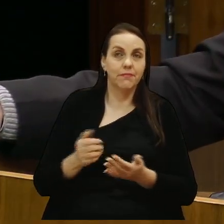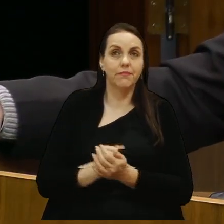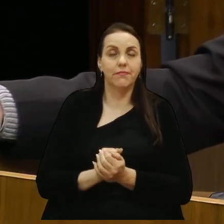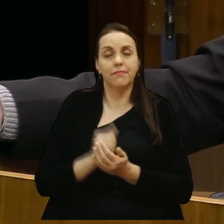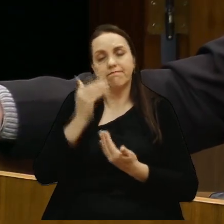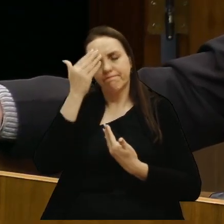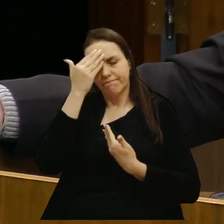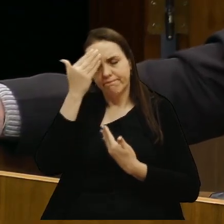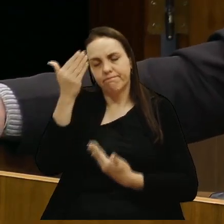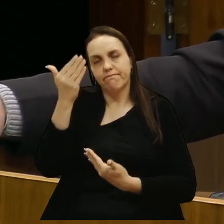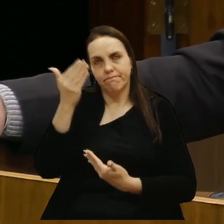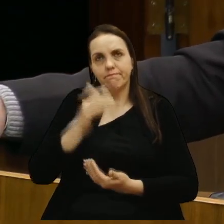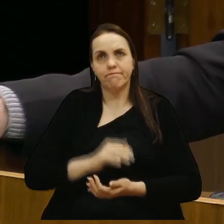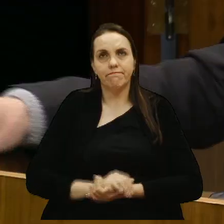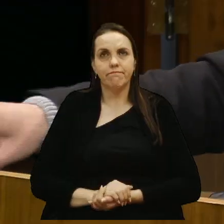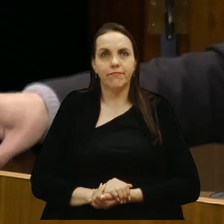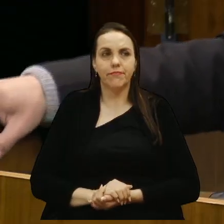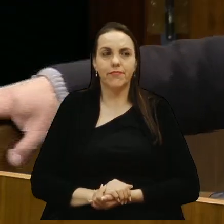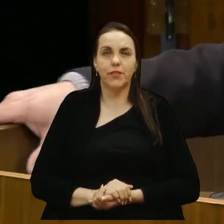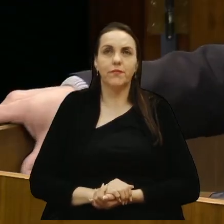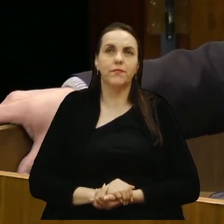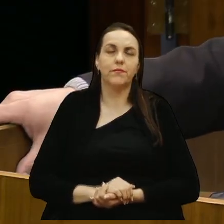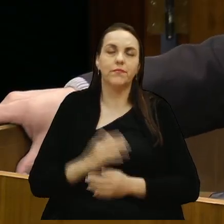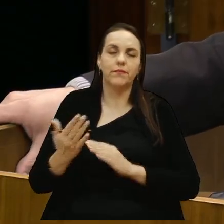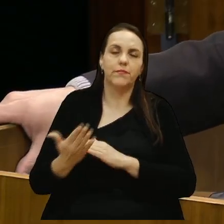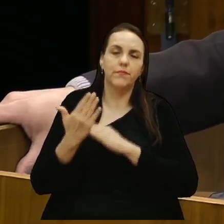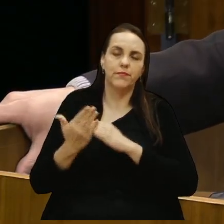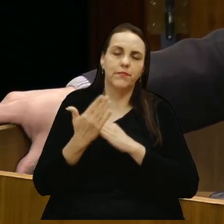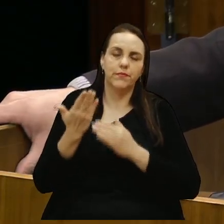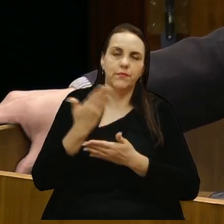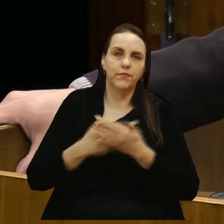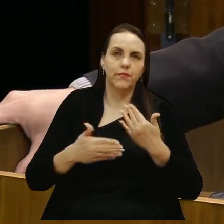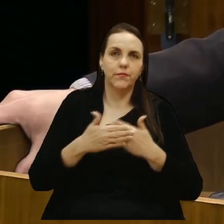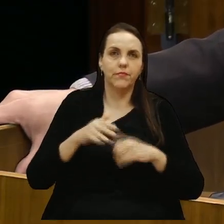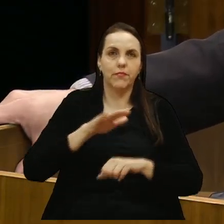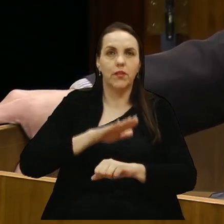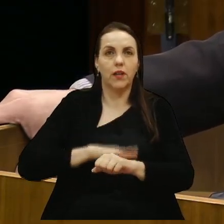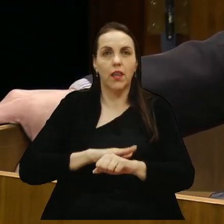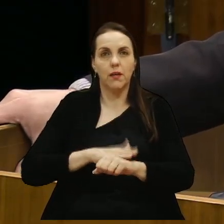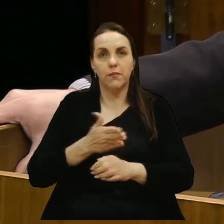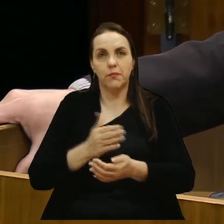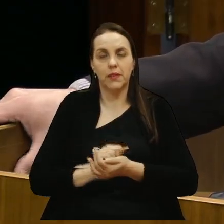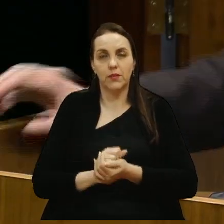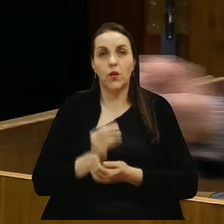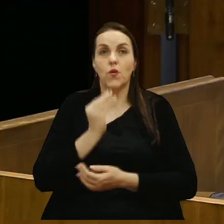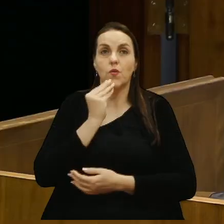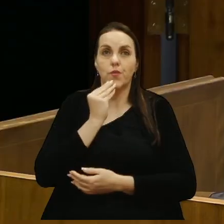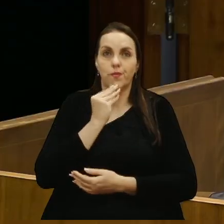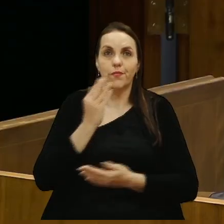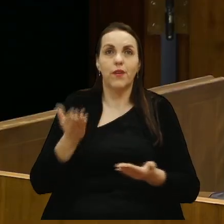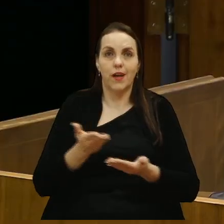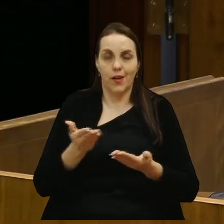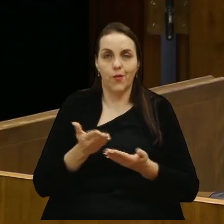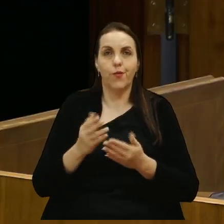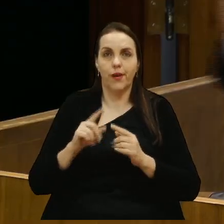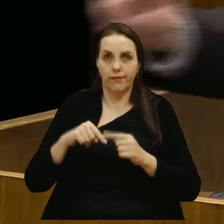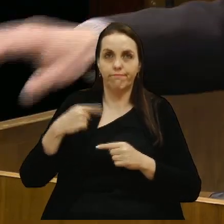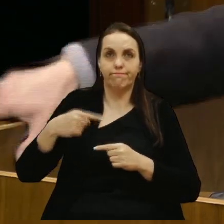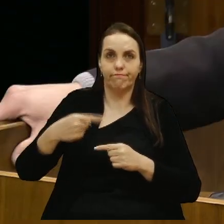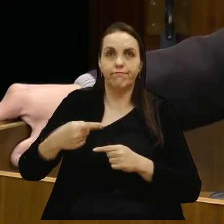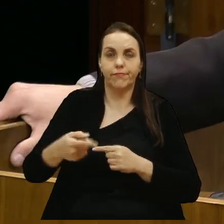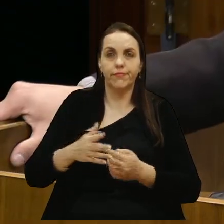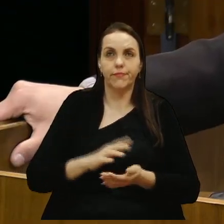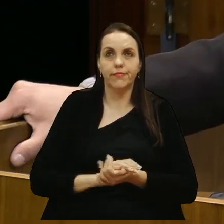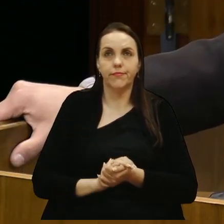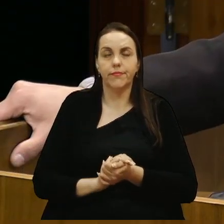agradecer ao auxílio de todos naquele momento e, claro, agora, na sequência, do qual